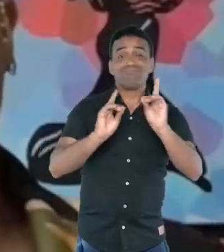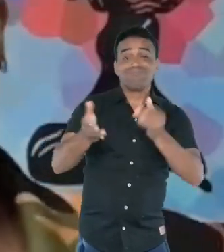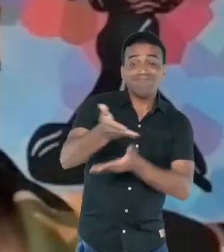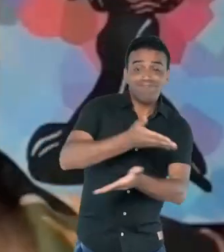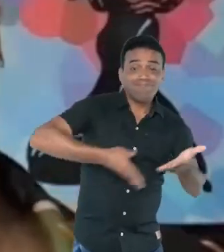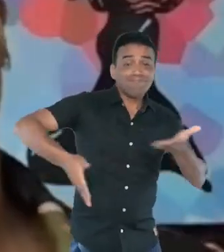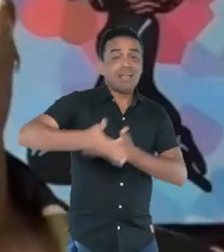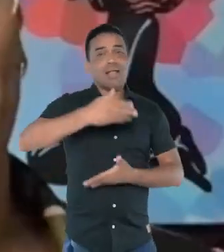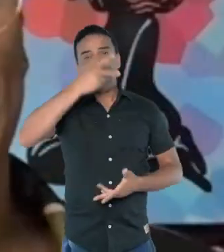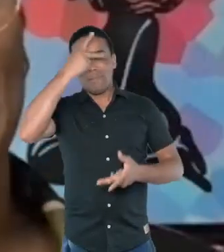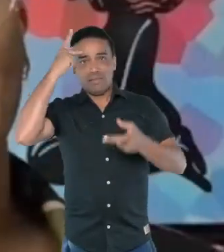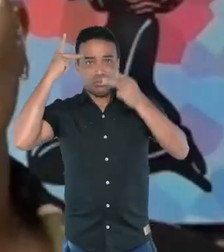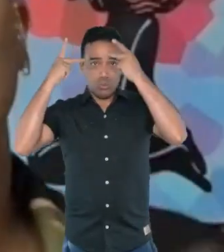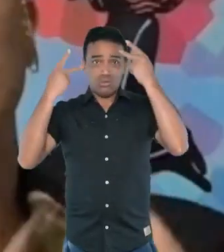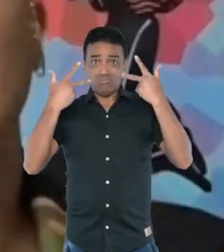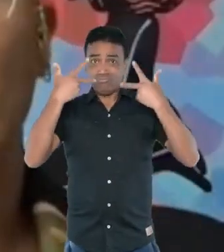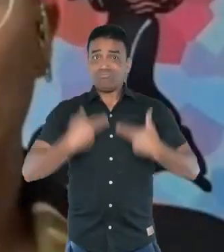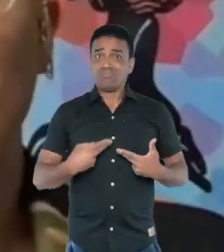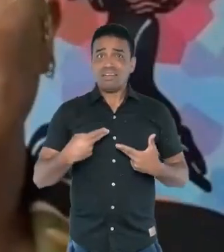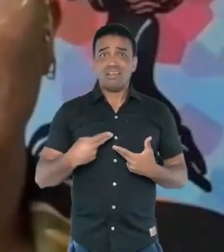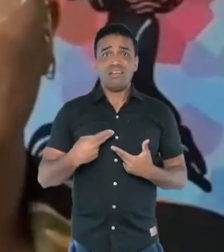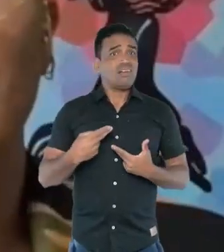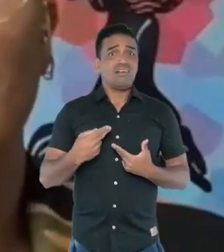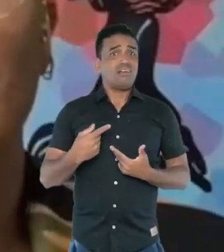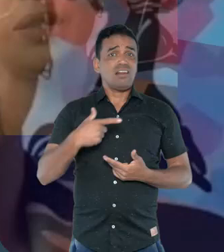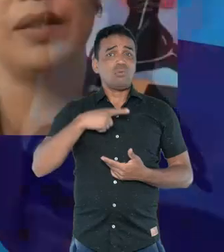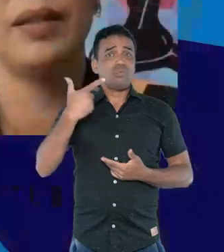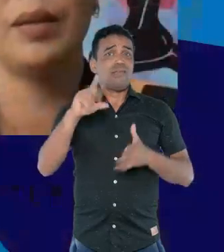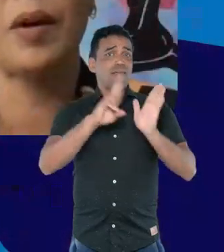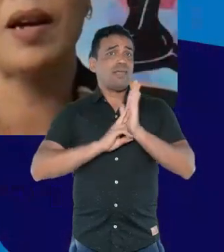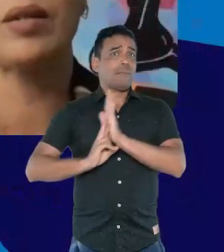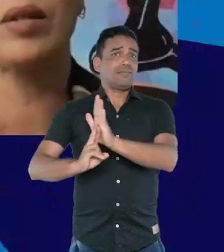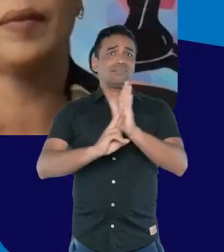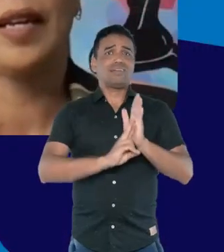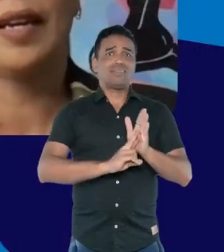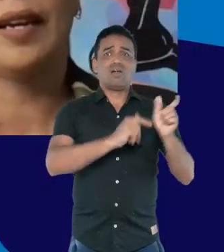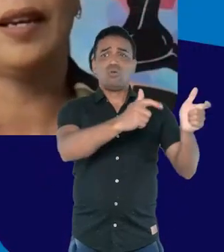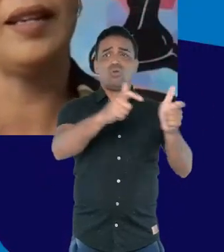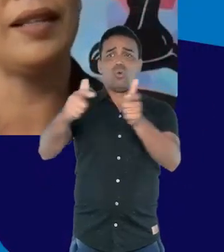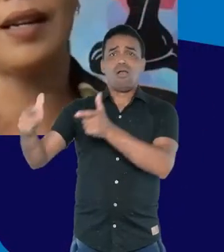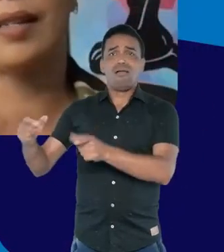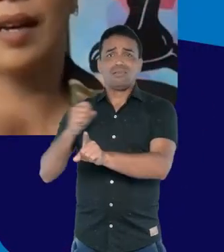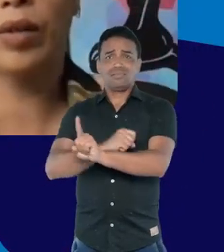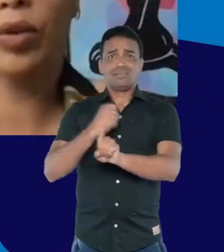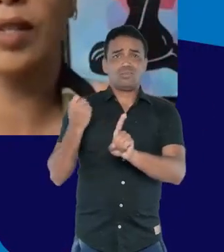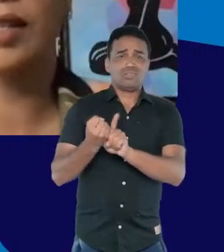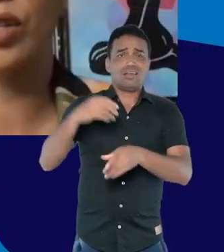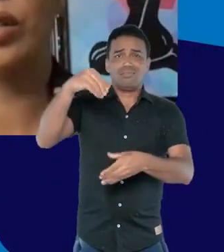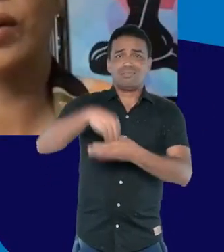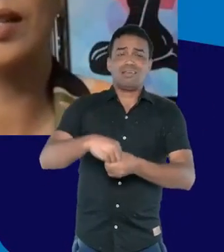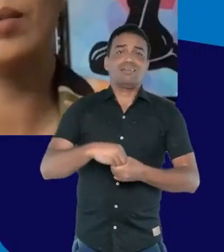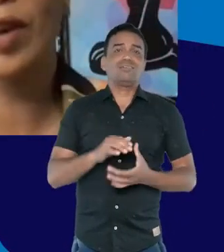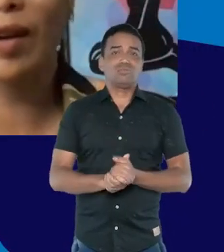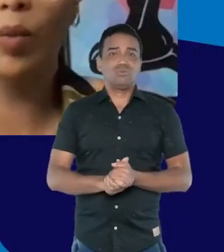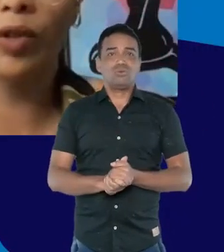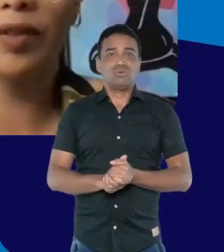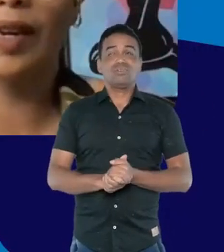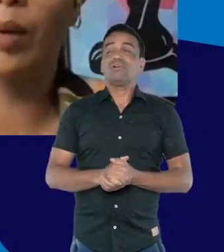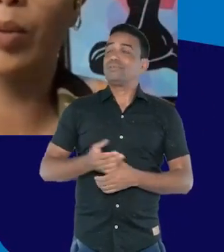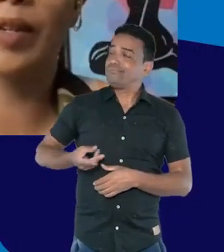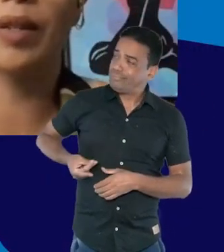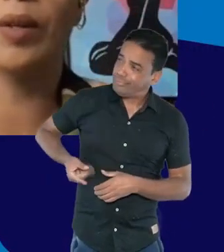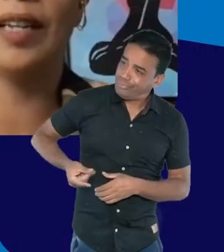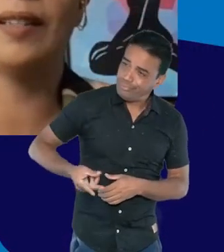com pessoas que, como eu, não se viam representadas dentro desses espaços, que traçaram suas trajetórias, demoraram